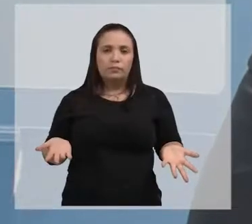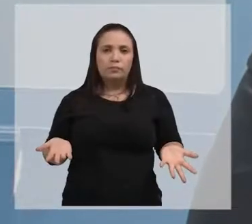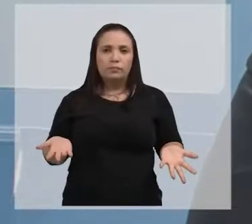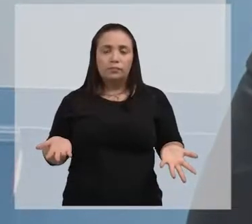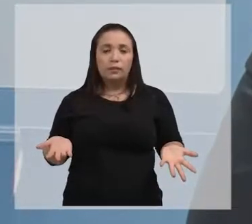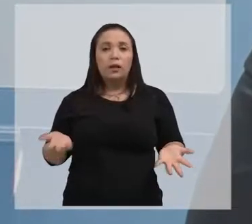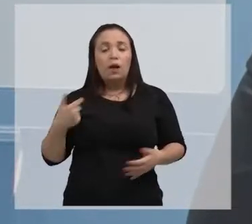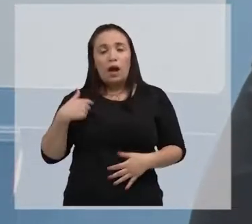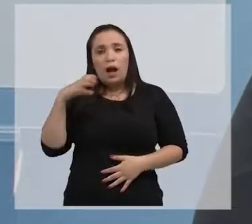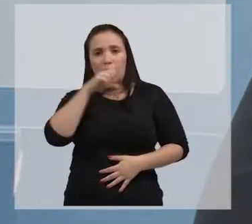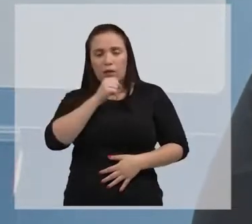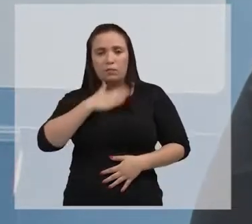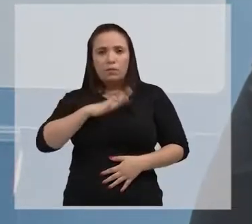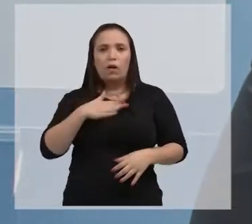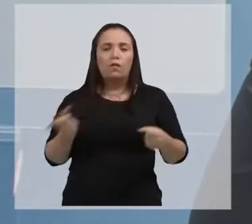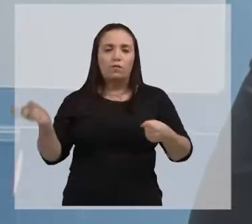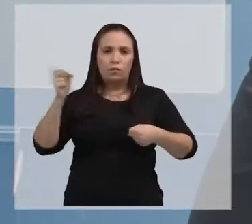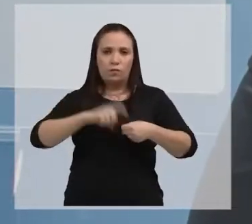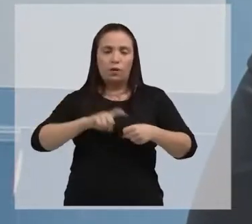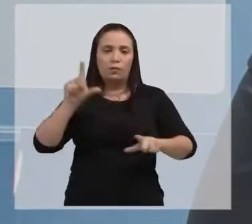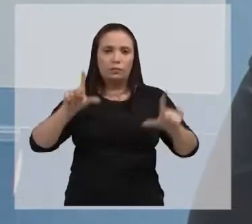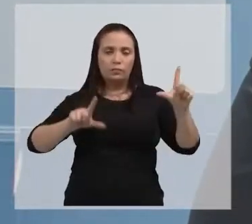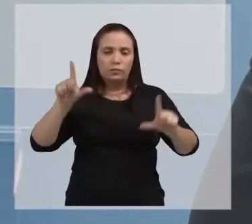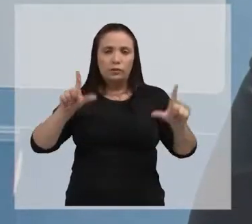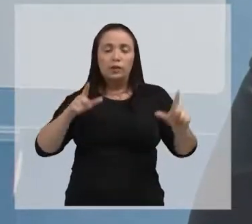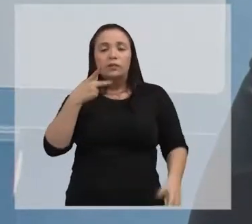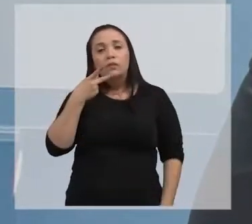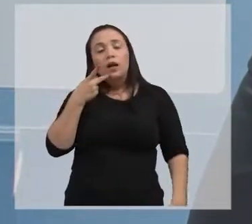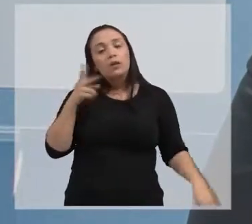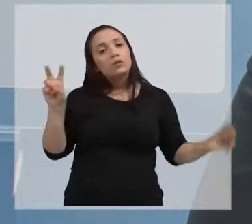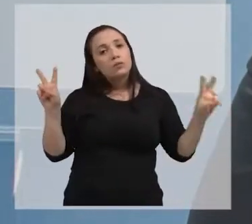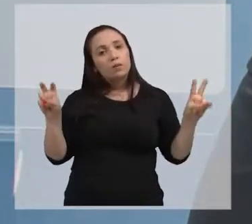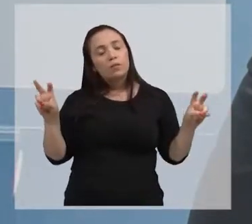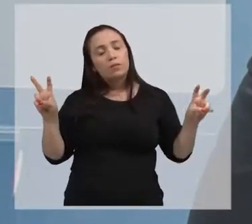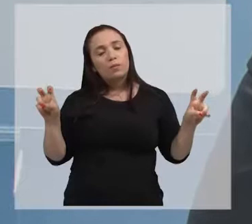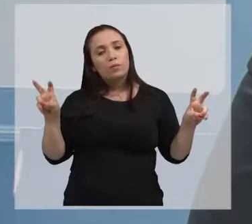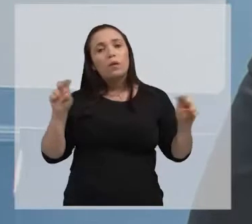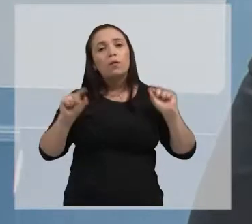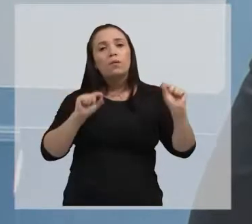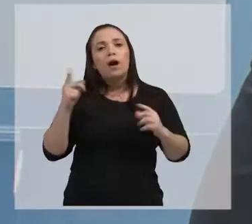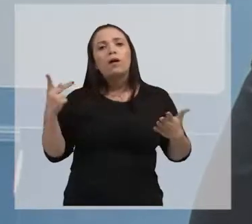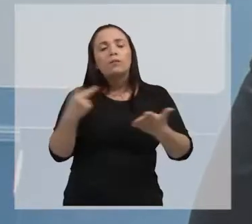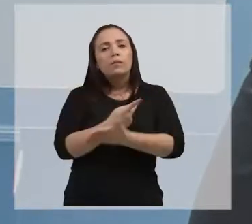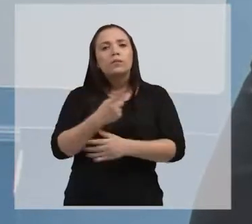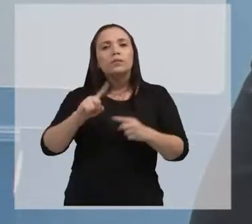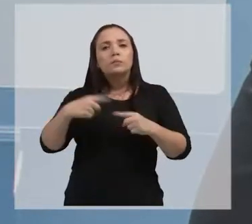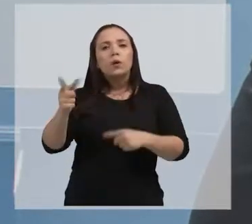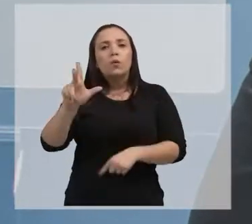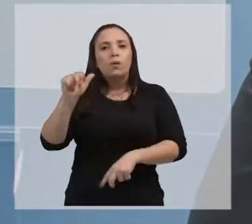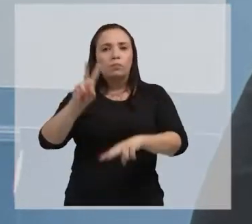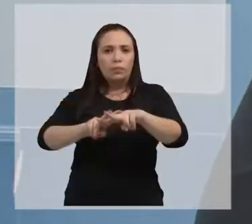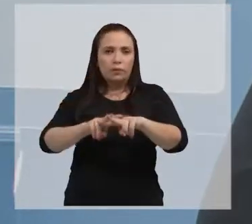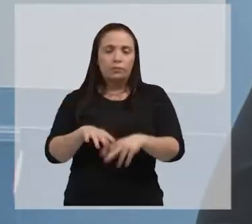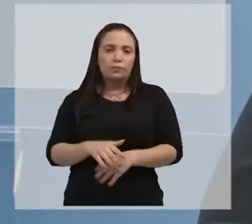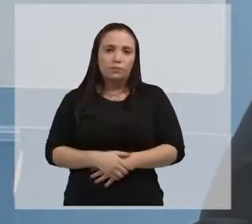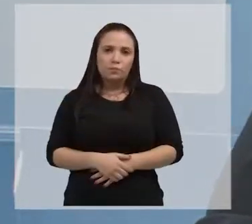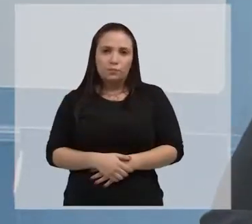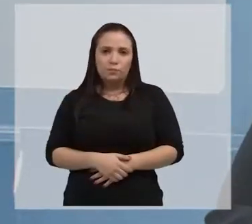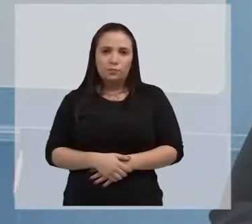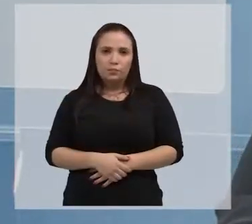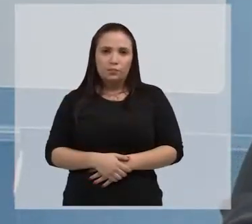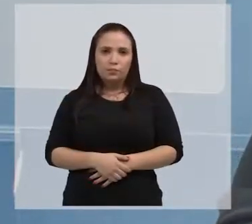todos os sentidos. Mas eu vou para um rápido intervalo e volto já falando do que aconteceu depois da prisão do Lula. Não sai daí não, a gente volta